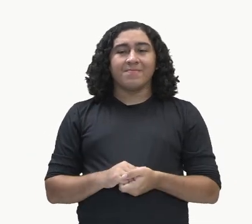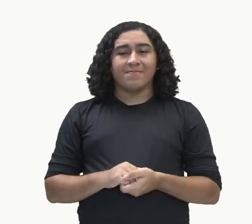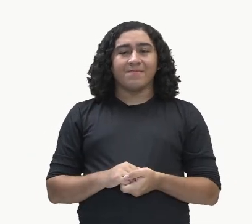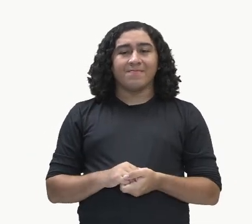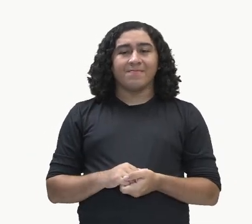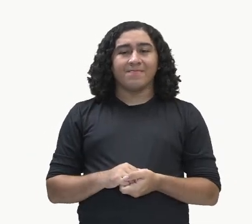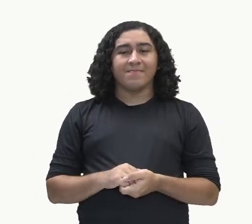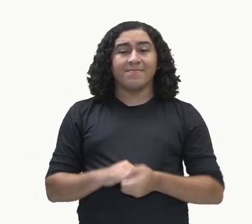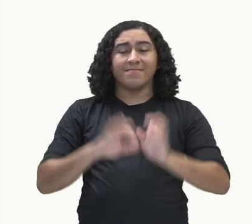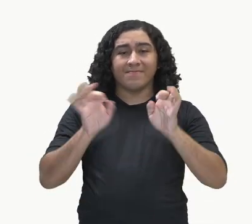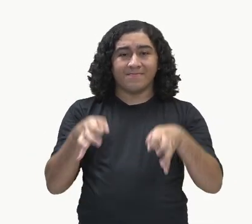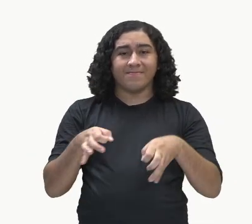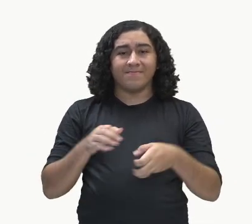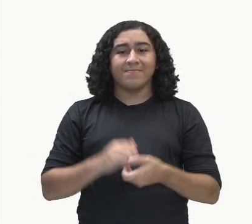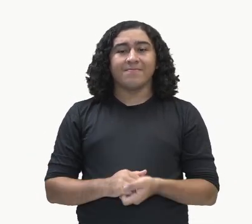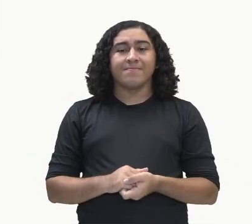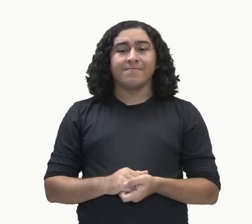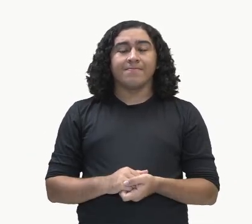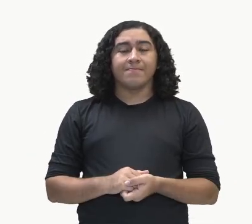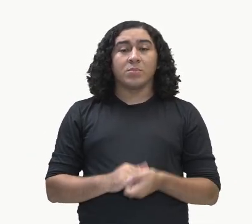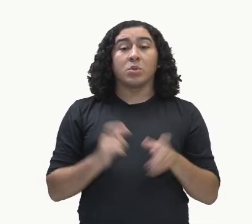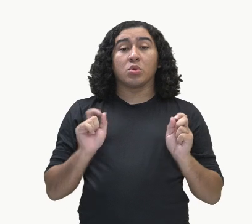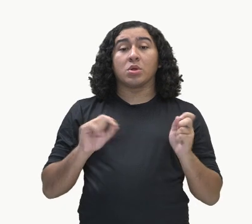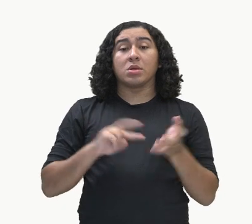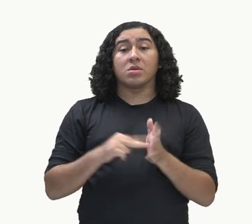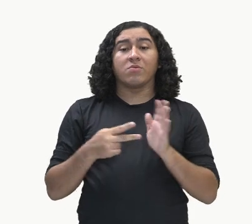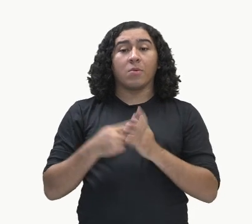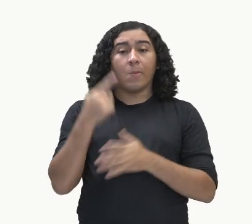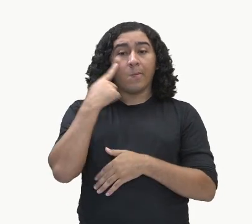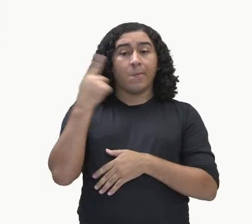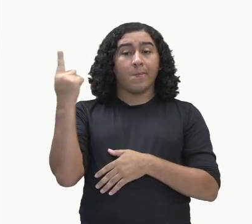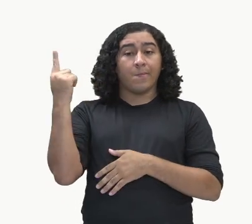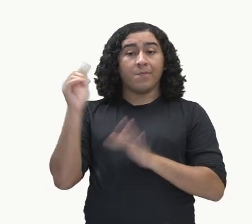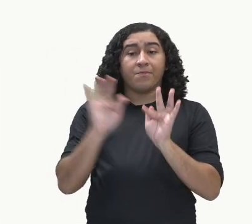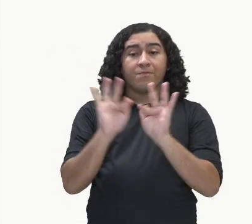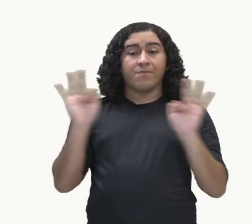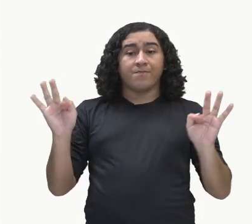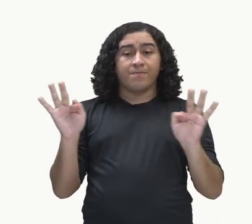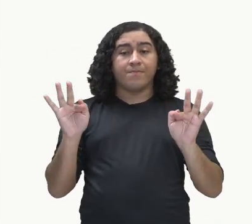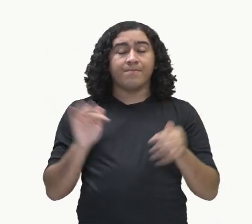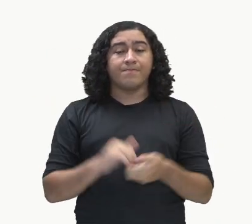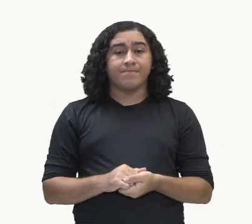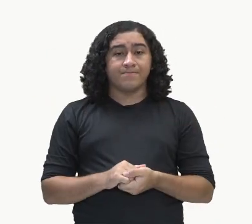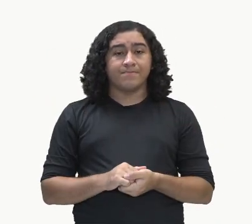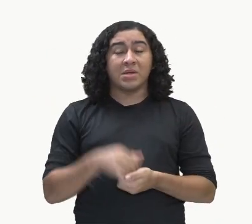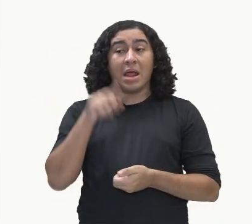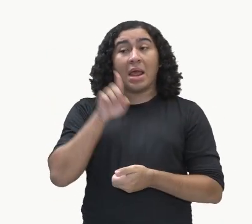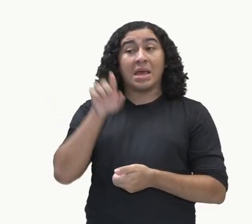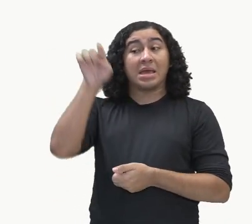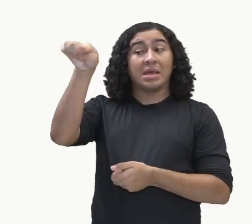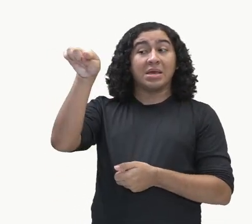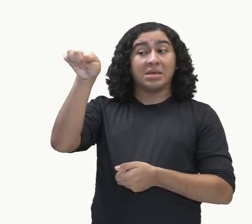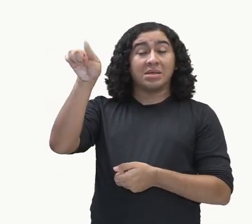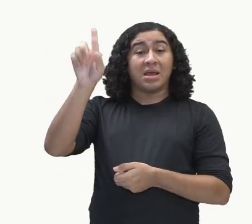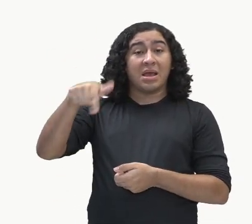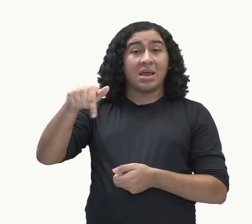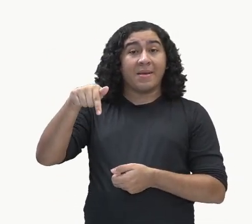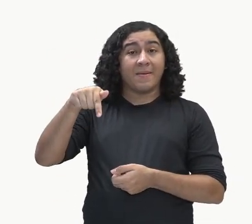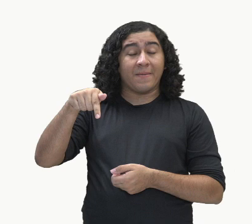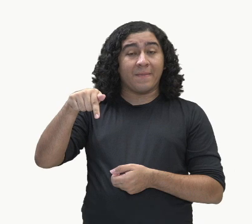meias. Right? Então, o que está dizendo aí na nossa frase? Those are, aqueles